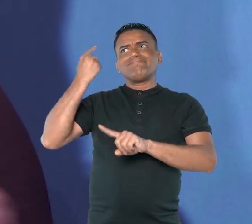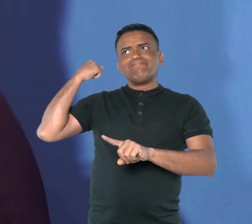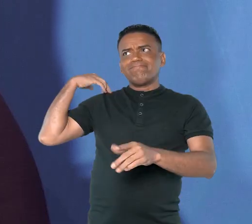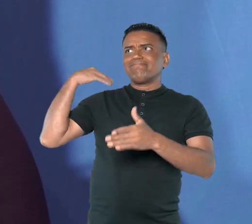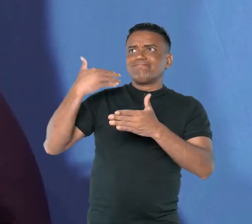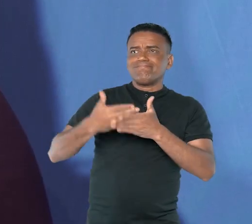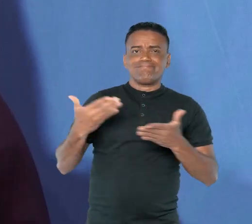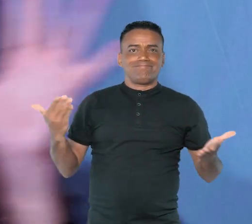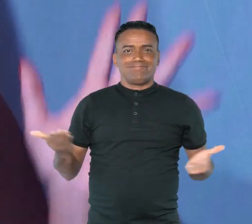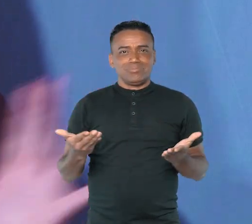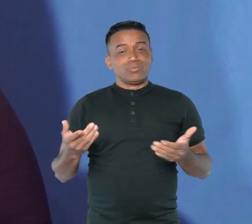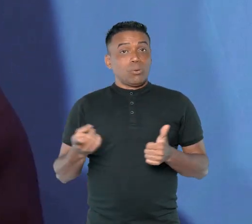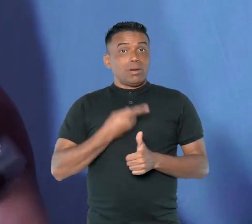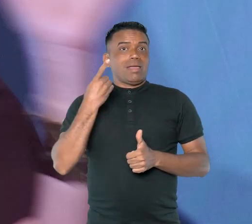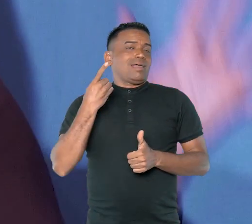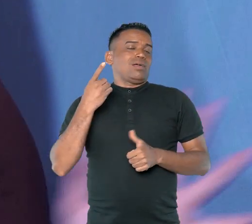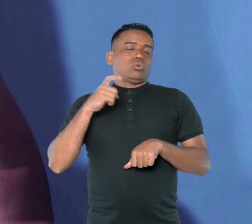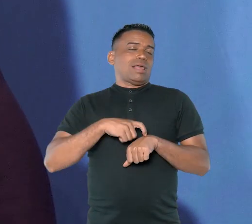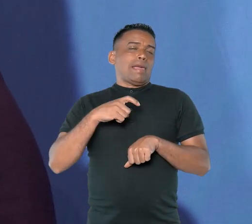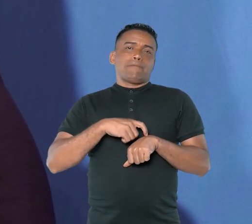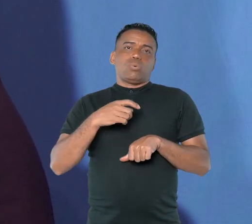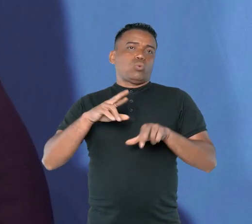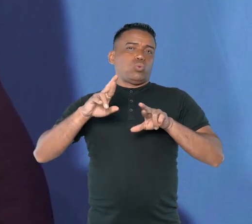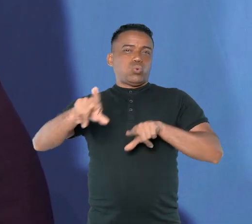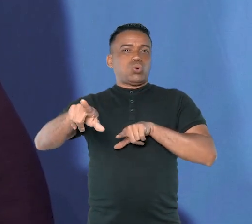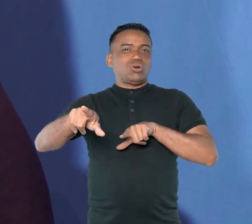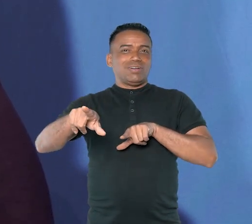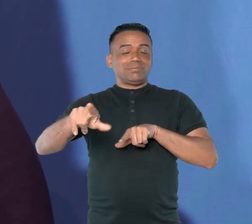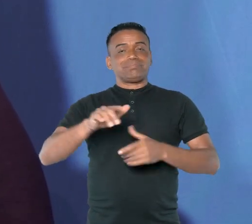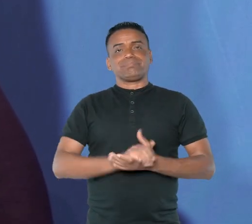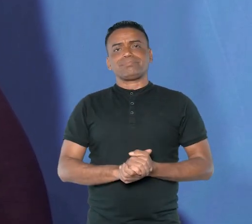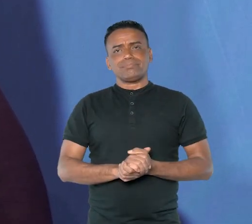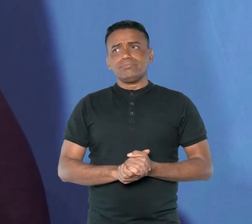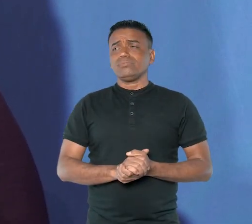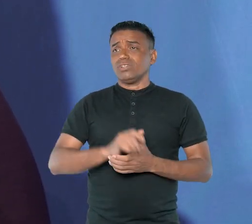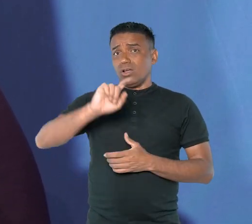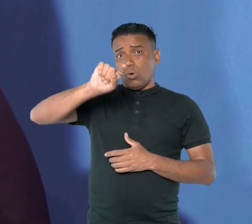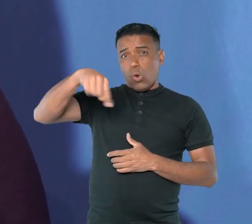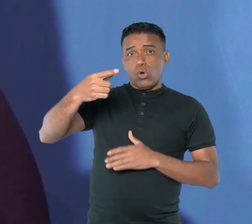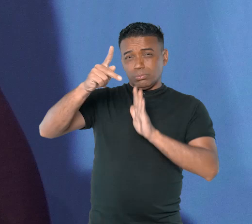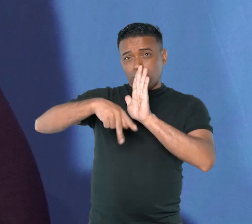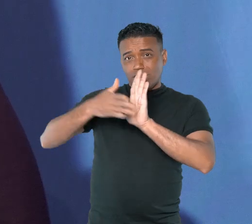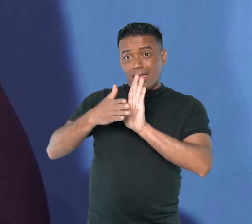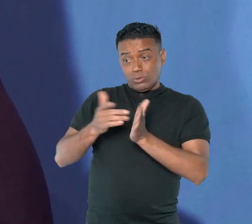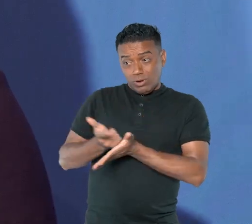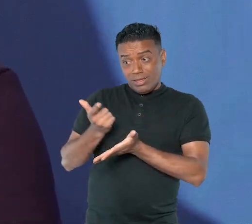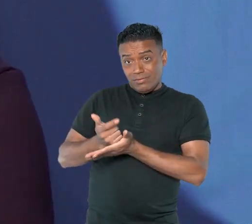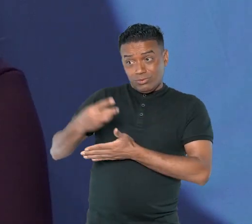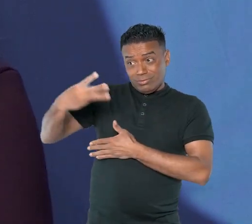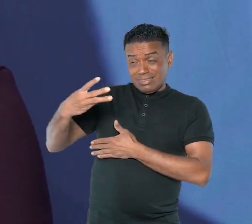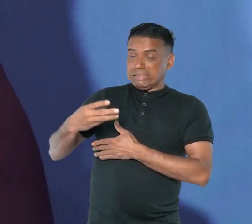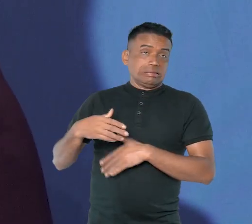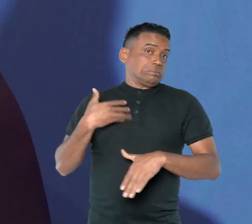primeira coisa, né? Assim, um tempo bem dilatado. E sobre um próximo livro, não faço a menor ideia. Qualquer coisa que eu